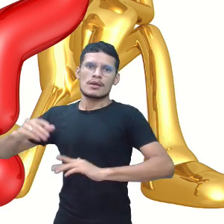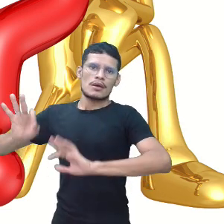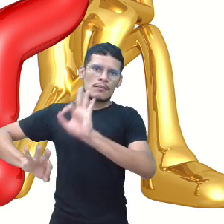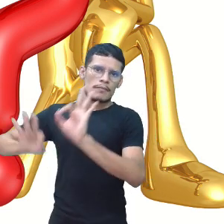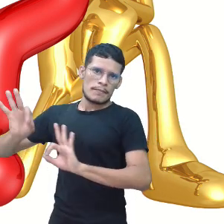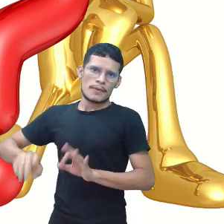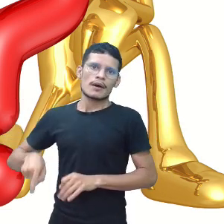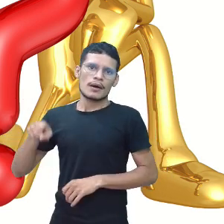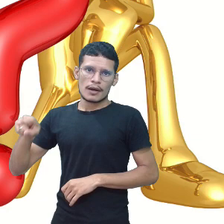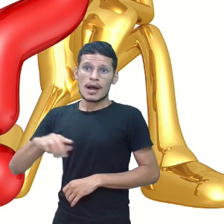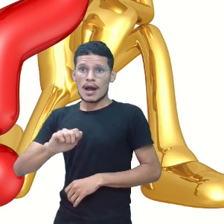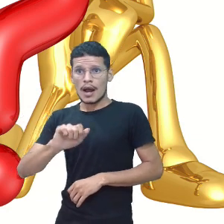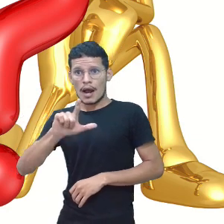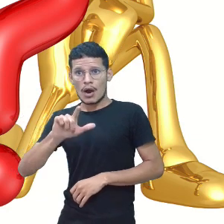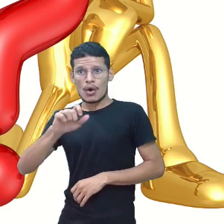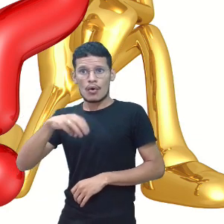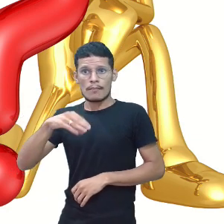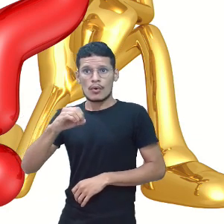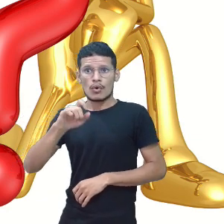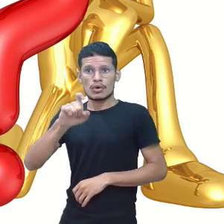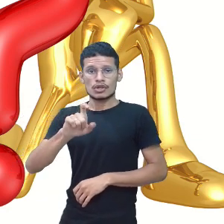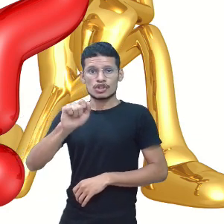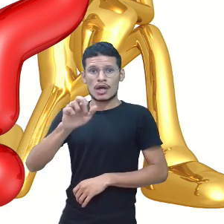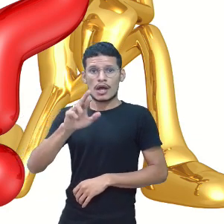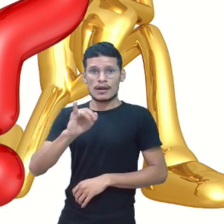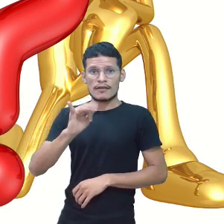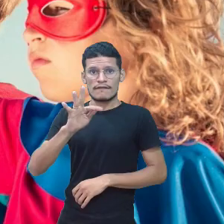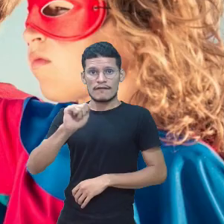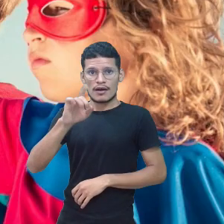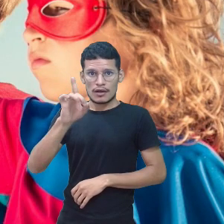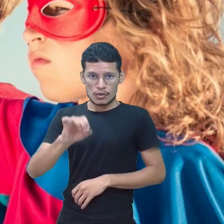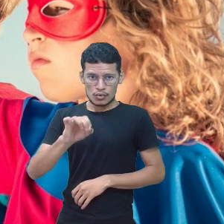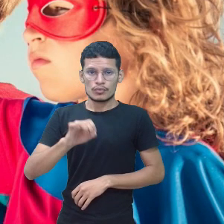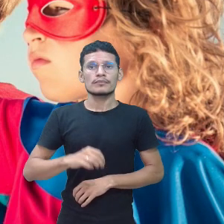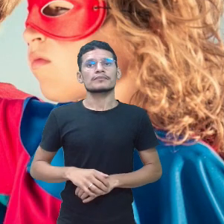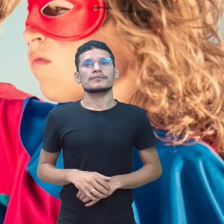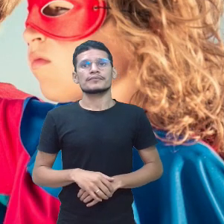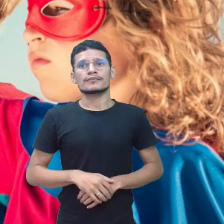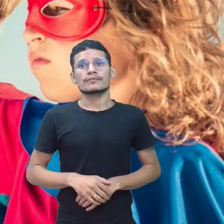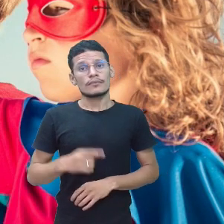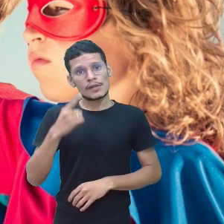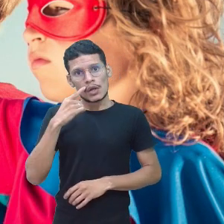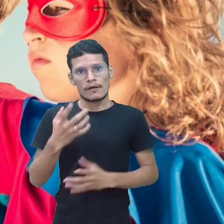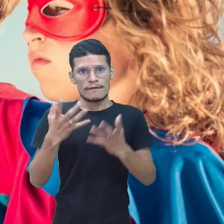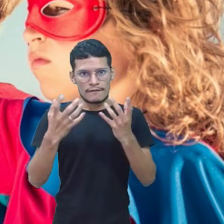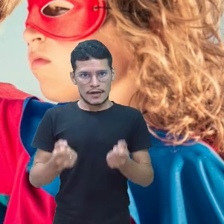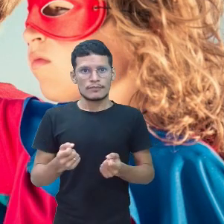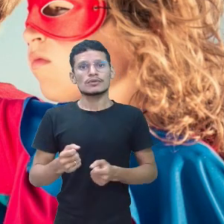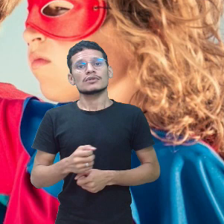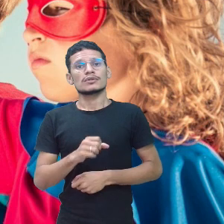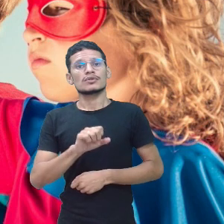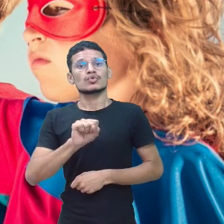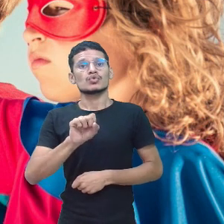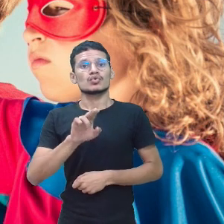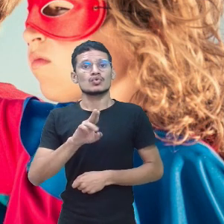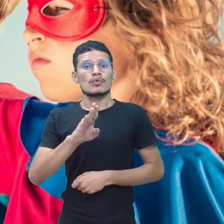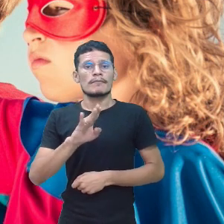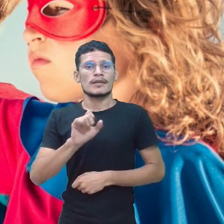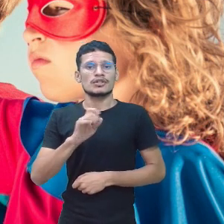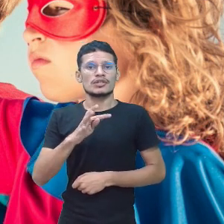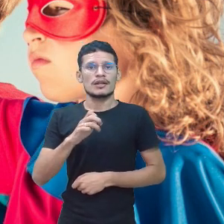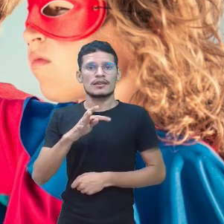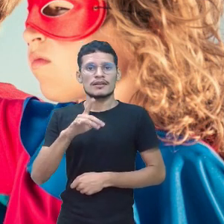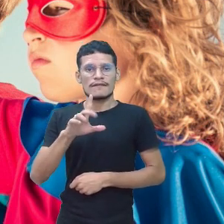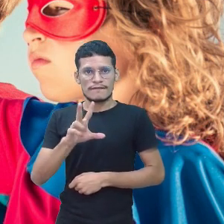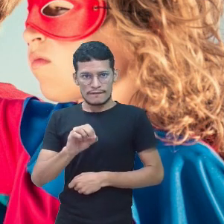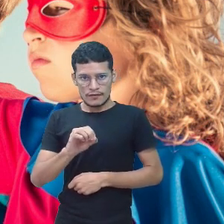Almoxarifado. Vamos lá, substantivo. Nós temos